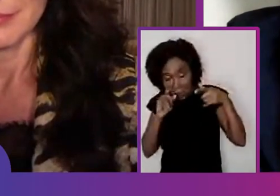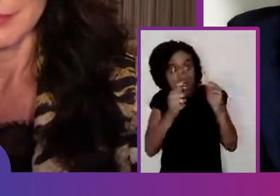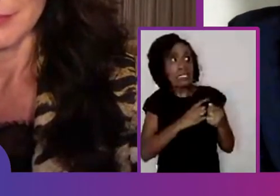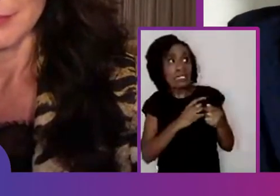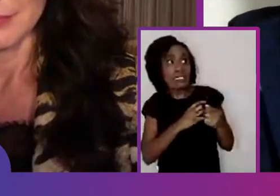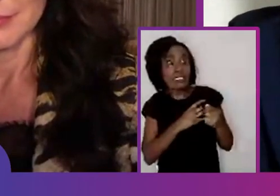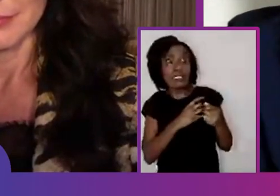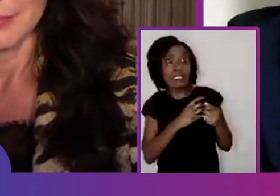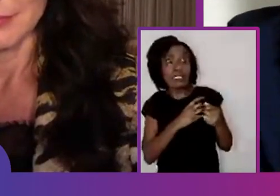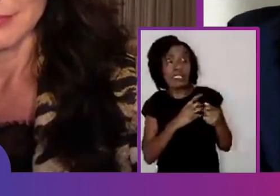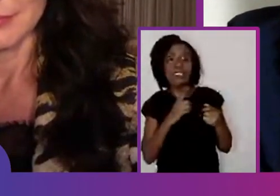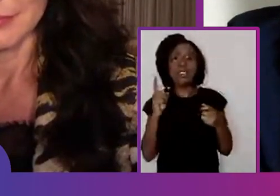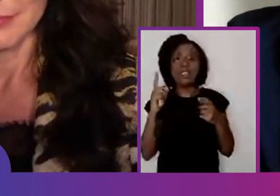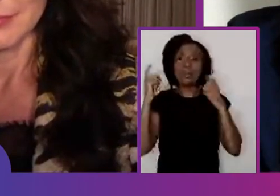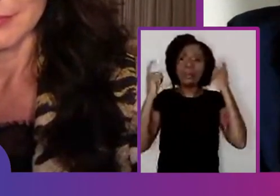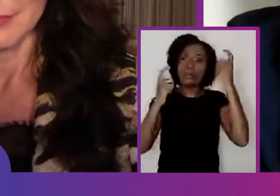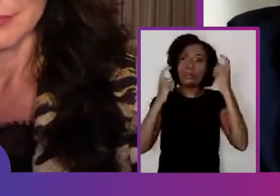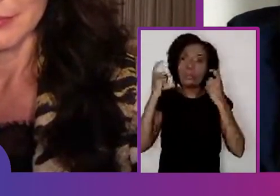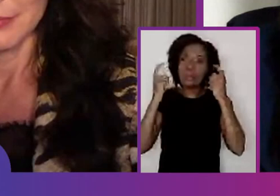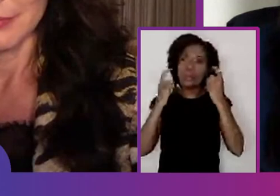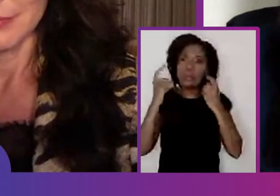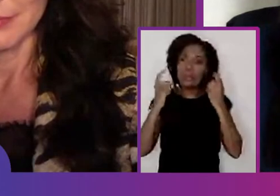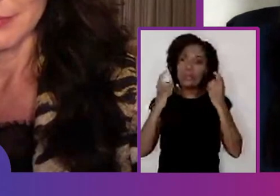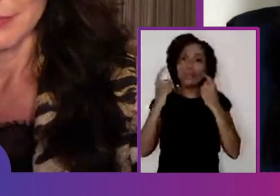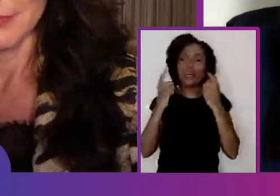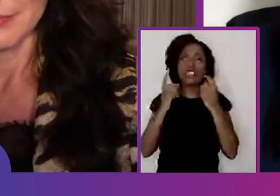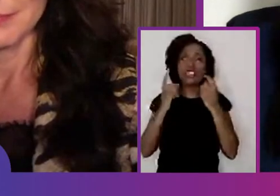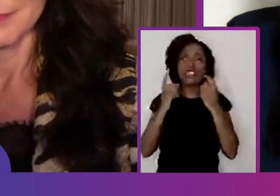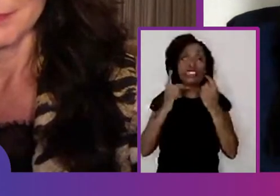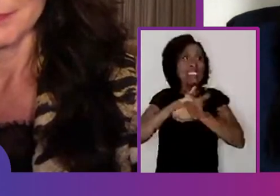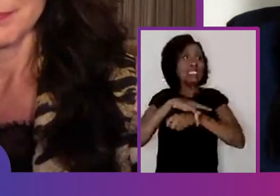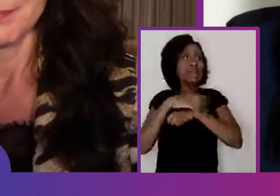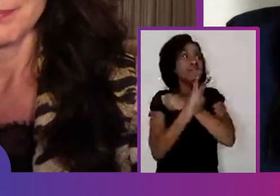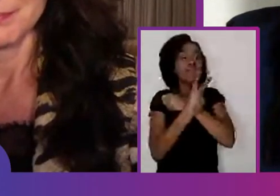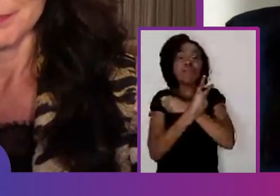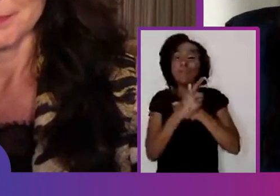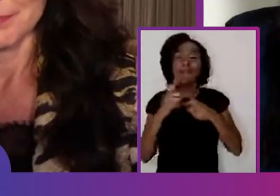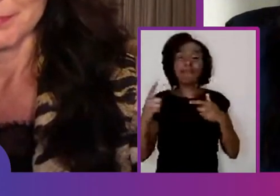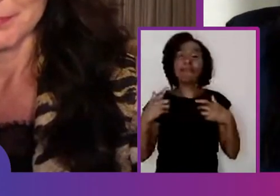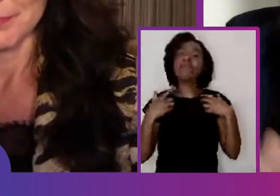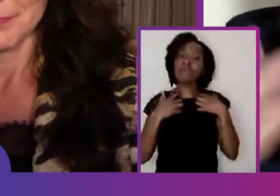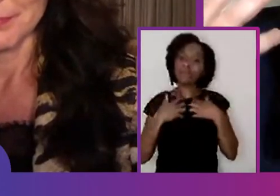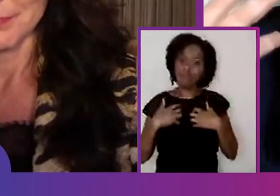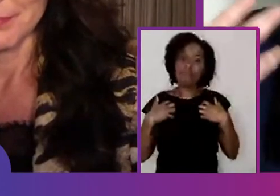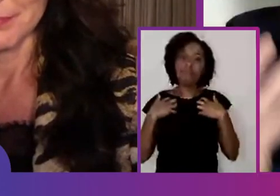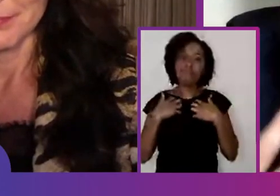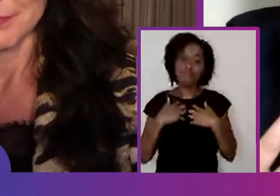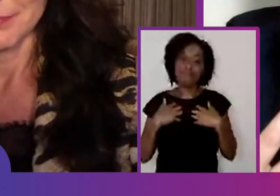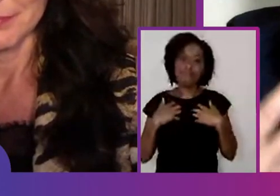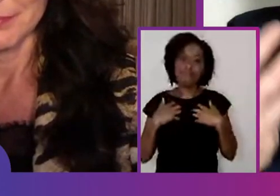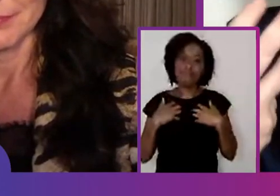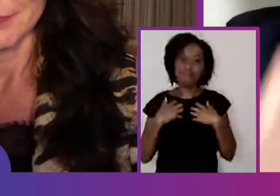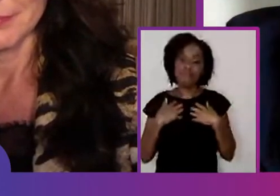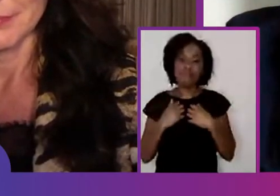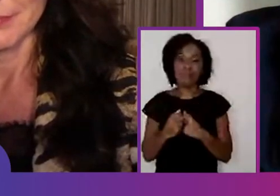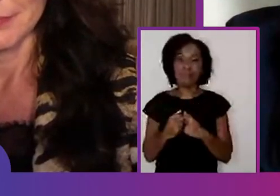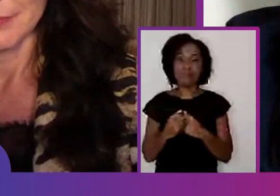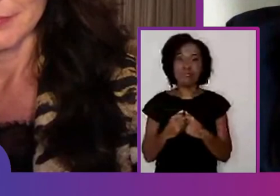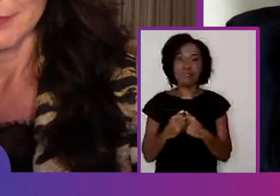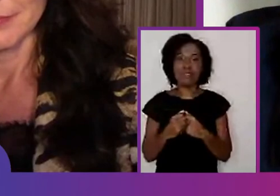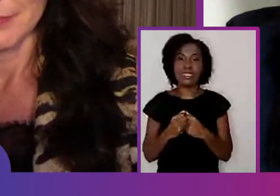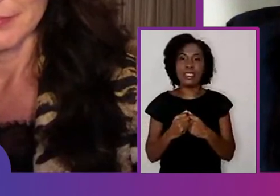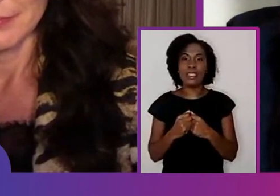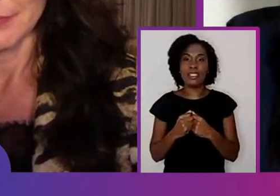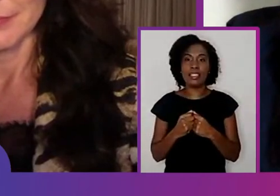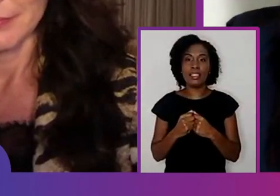e sem o porto seguro que os adultos trazem para elas, né? Então, você como adulto tem que compreender que você precisa, na